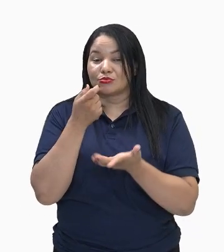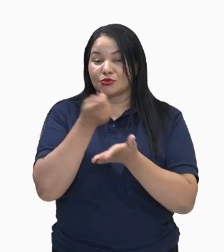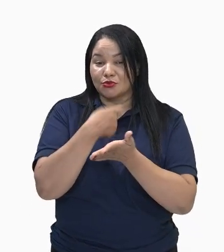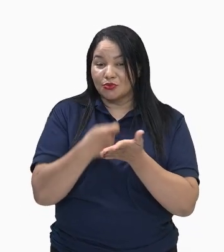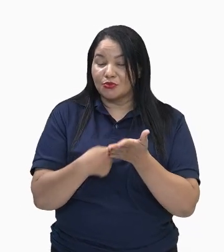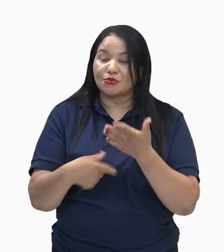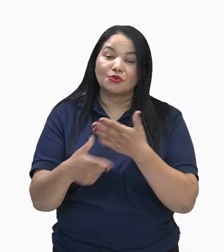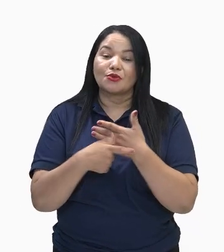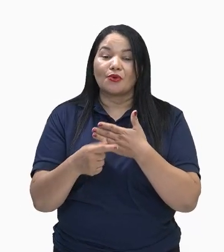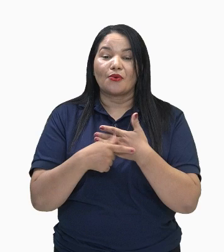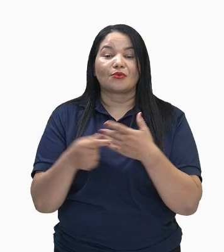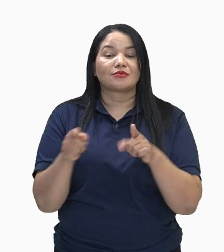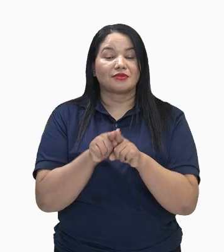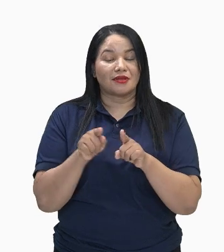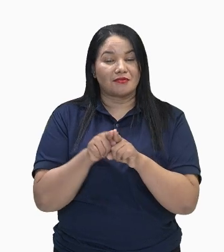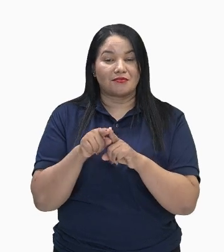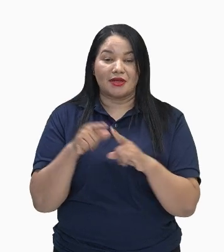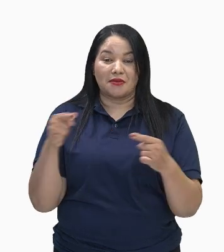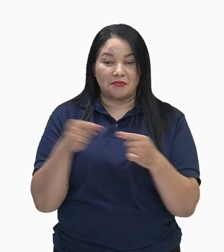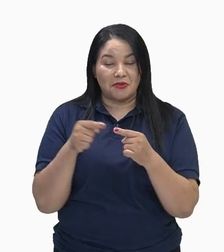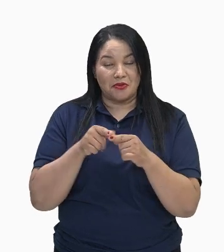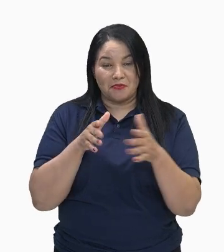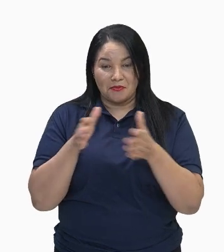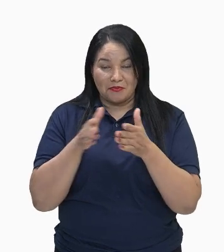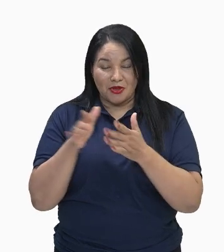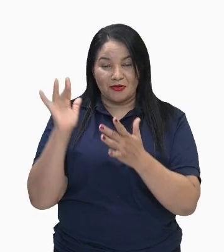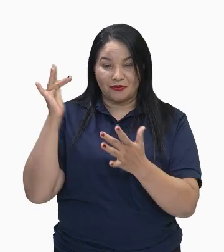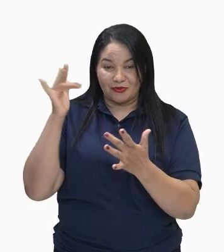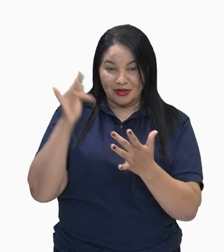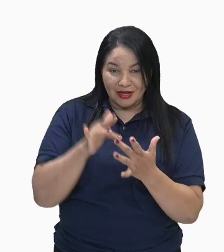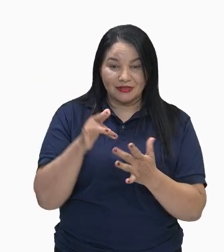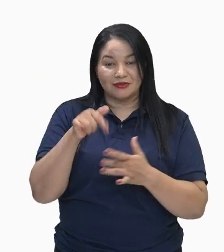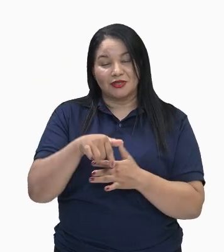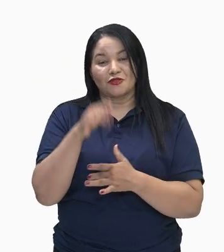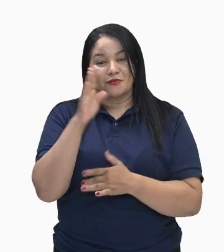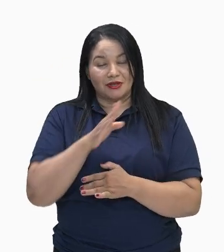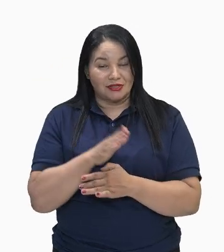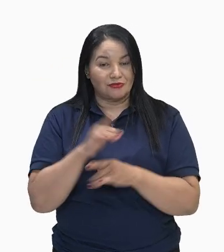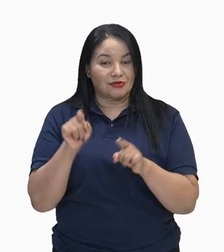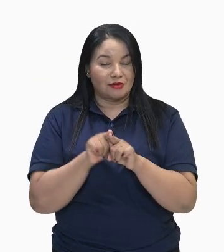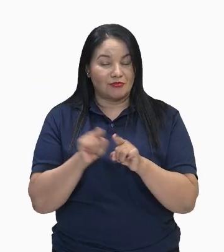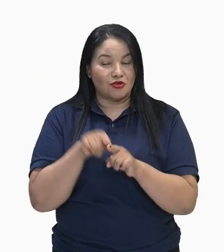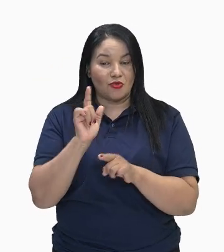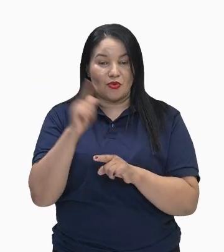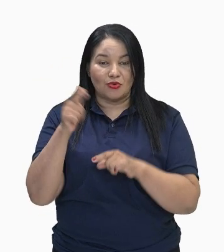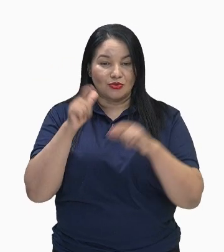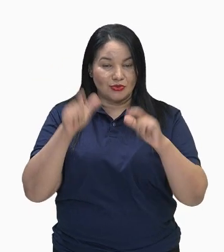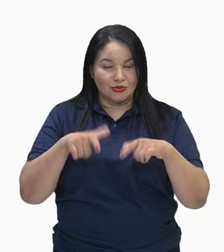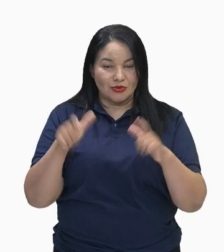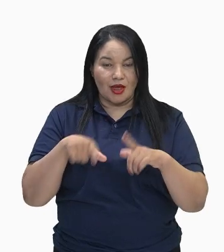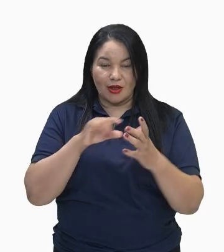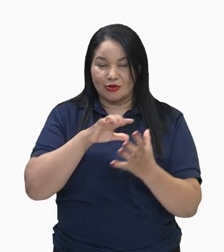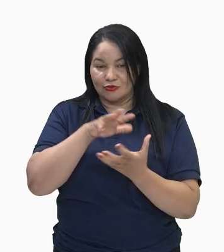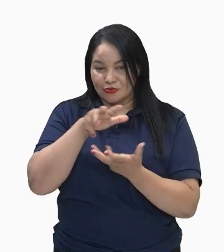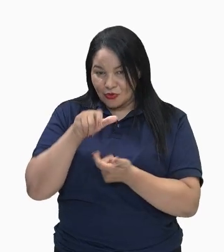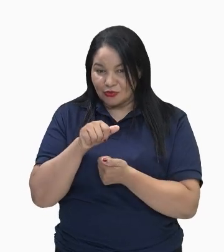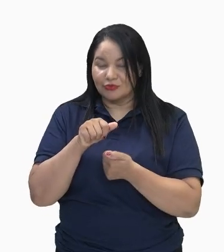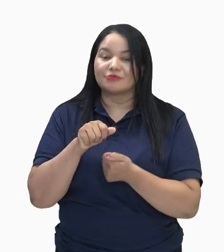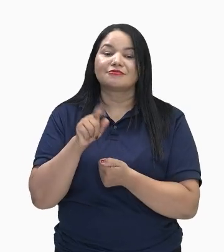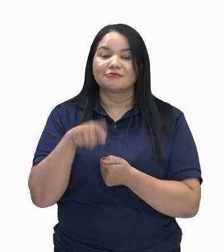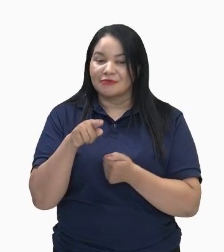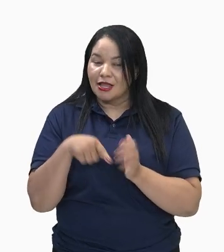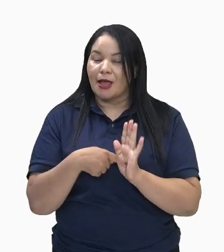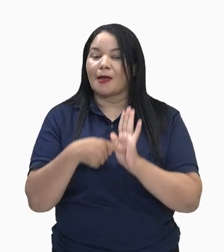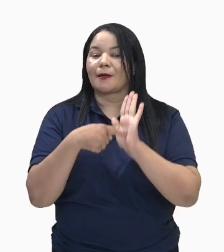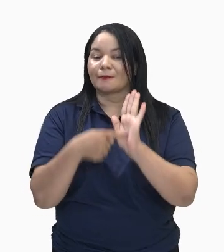considerado clássico, não só no Brasil, como em outros lugares do mundo. Sim, nós apresentamos